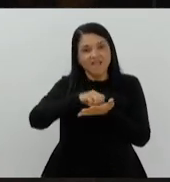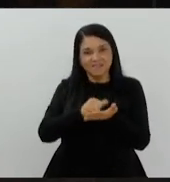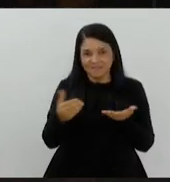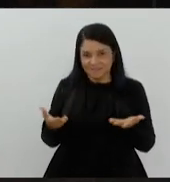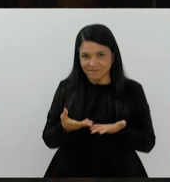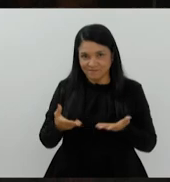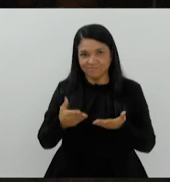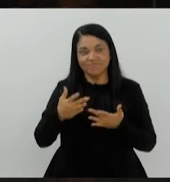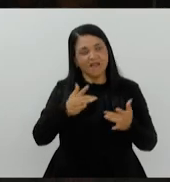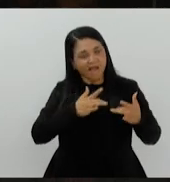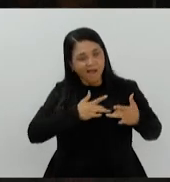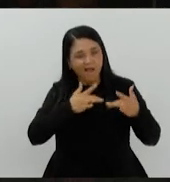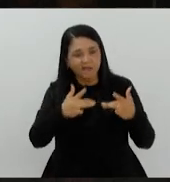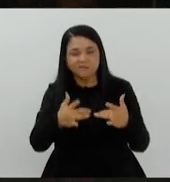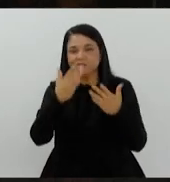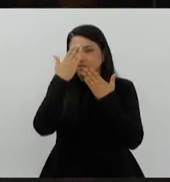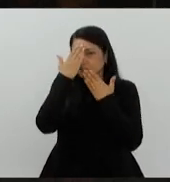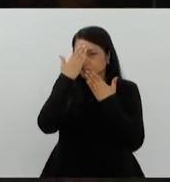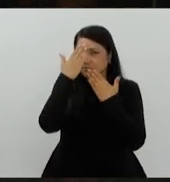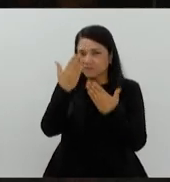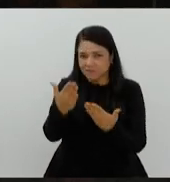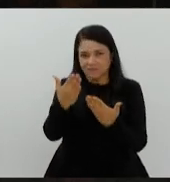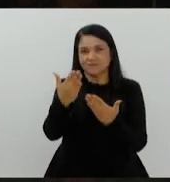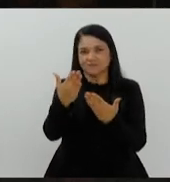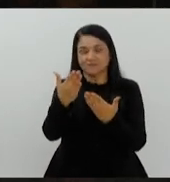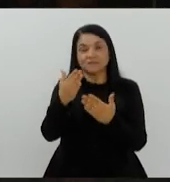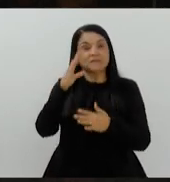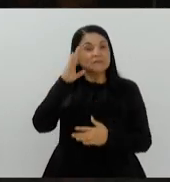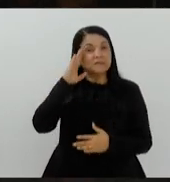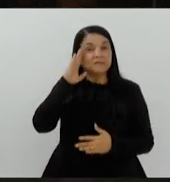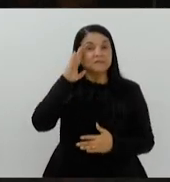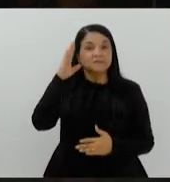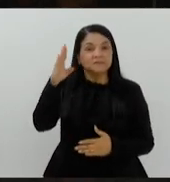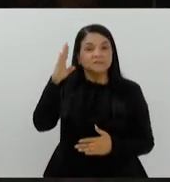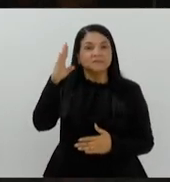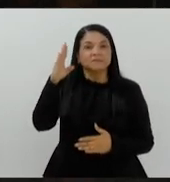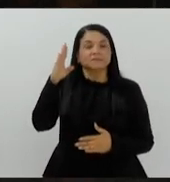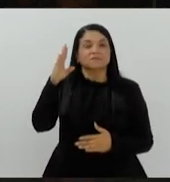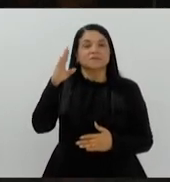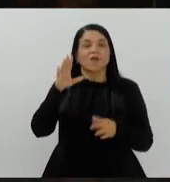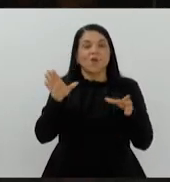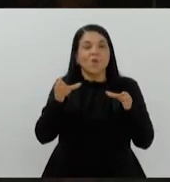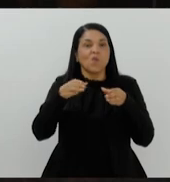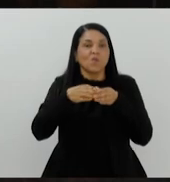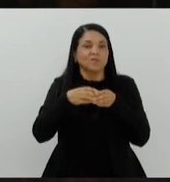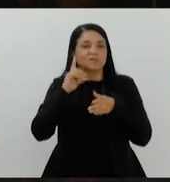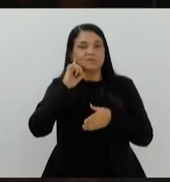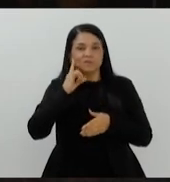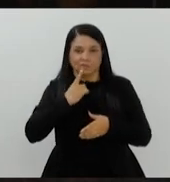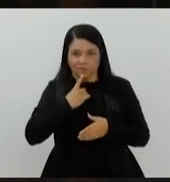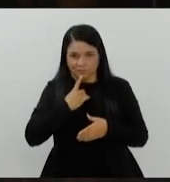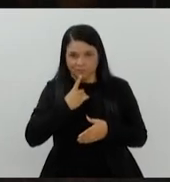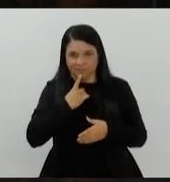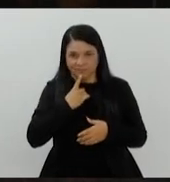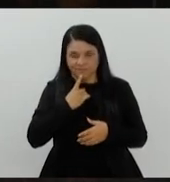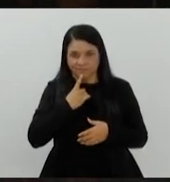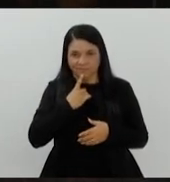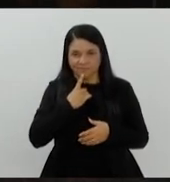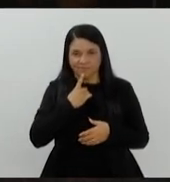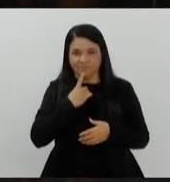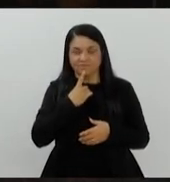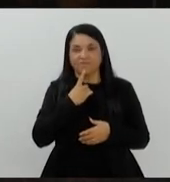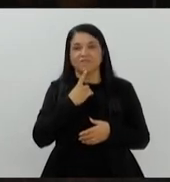da nossa gratidão, muito obrigada. E, principalmente, à comunidade surda,